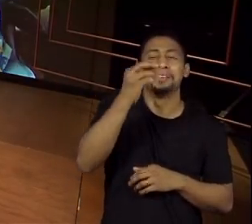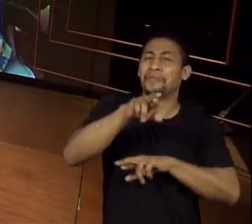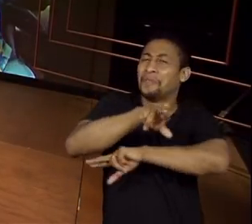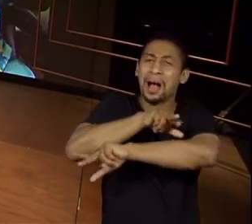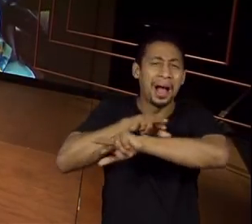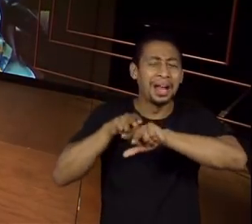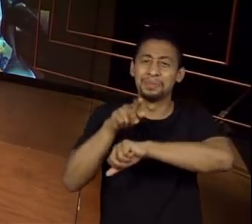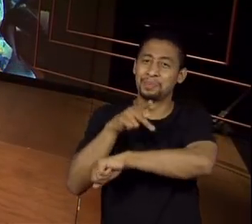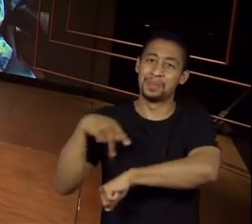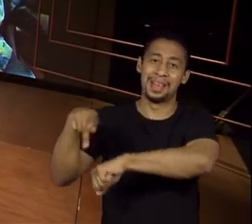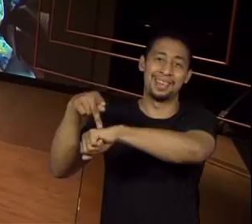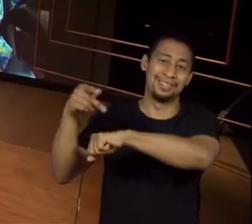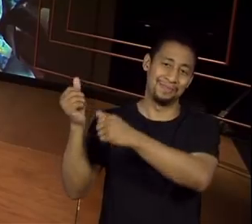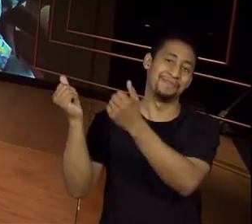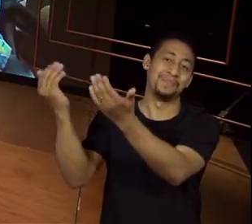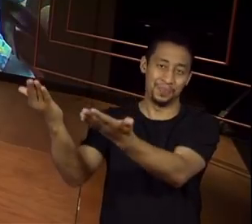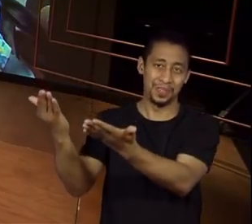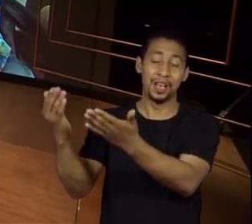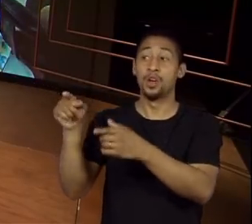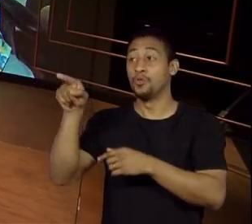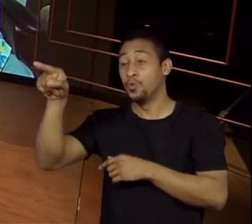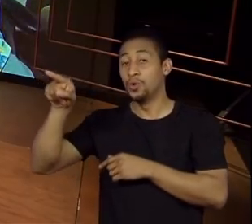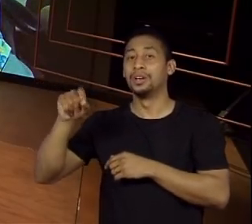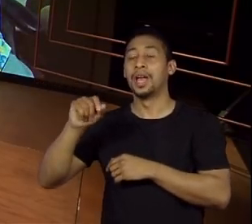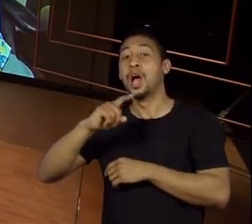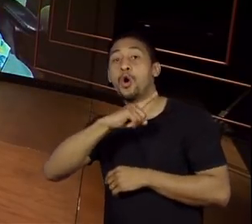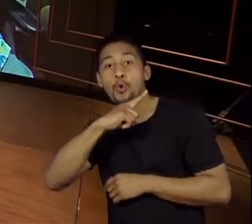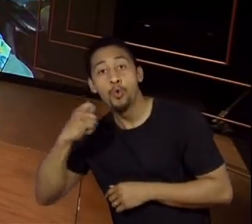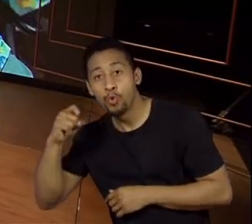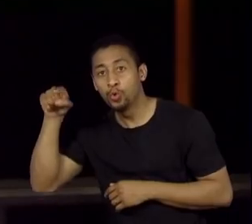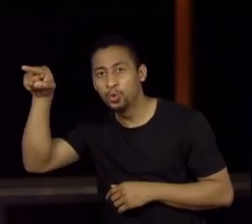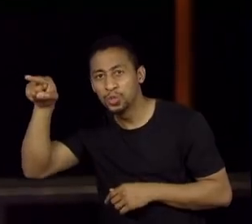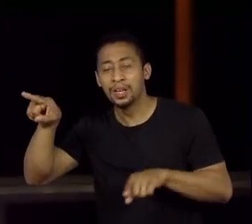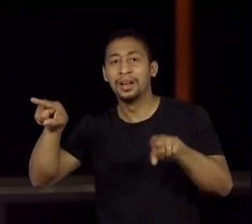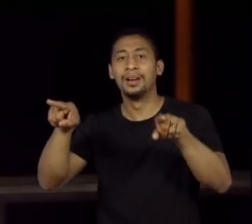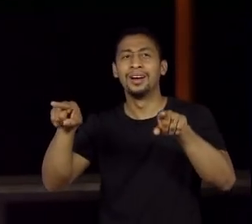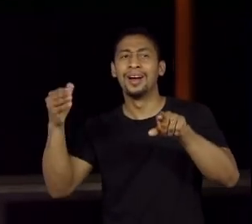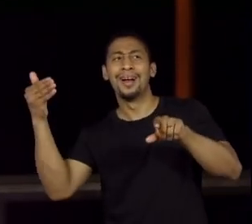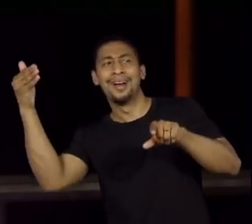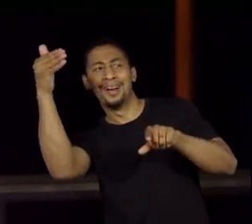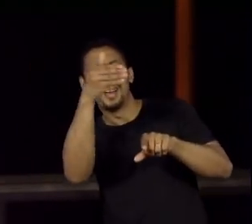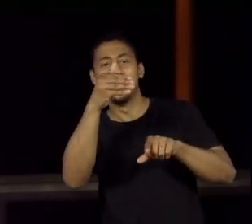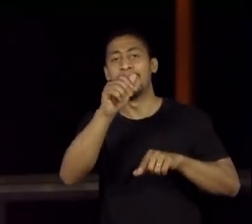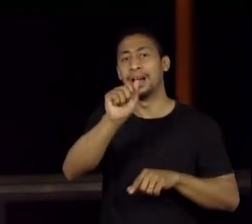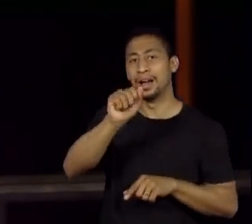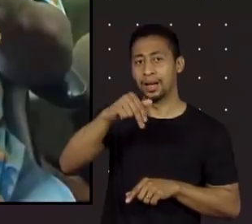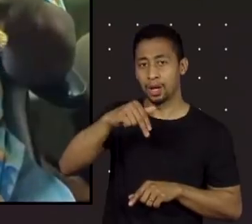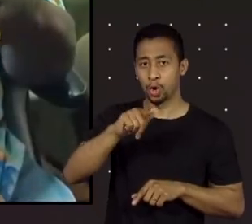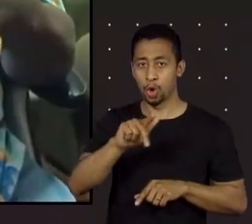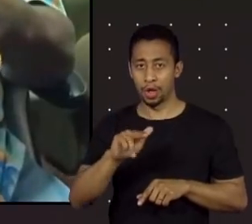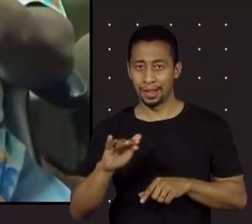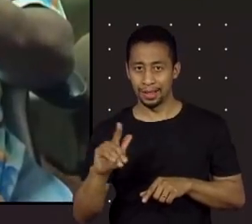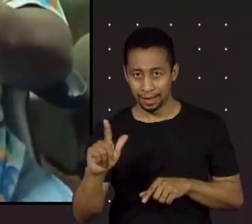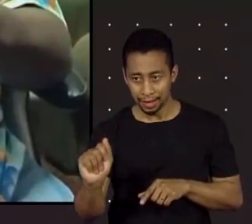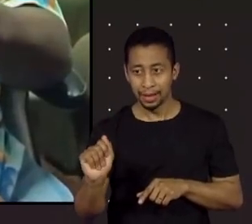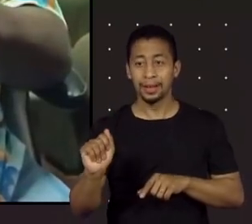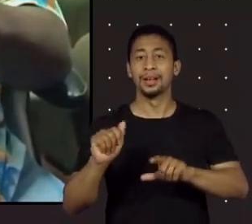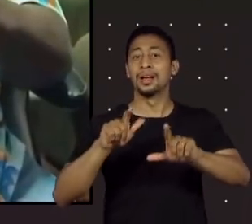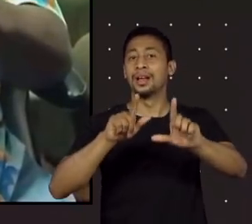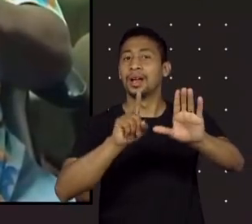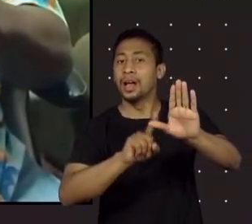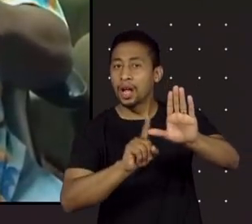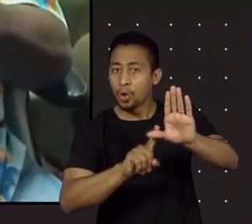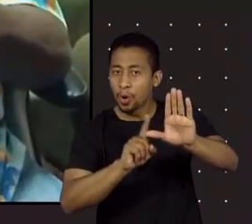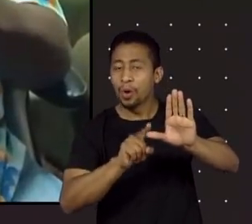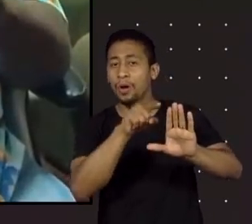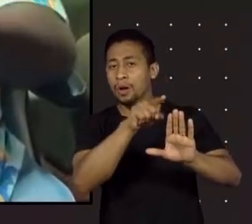eu fui da Rússia a Angola, até chegar nos Estados Unidos. Foi aí que eu pensei, agora eu estou em